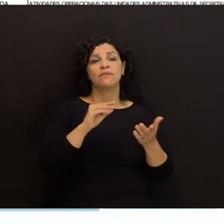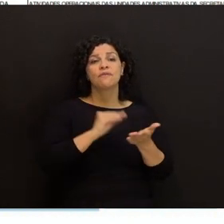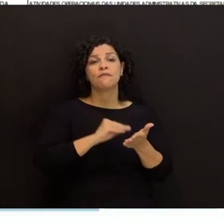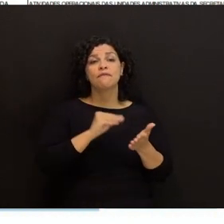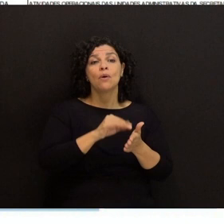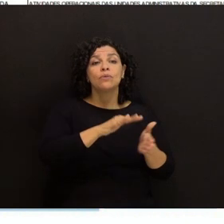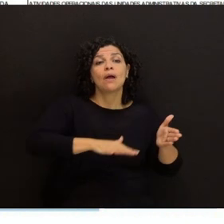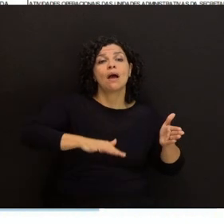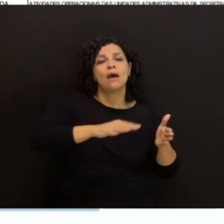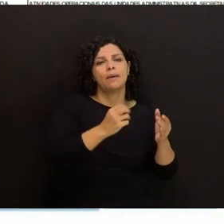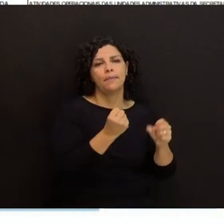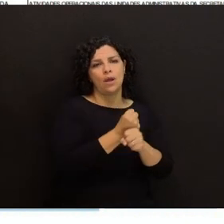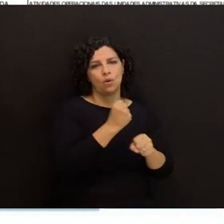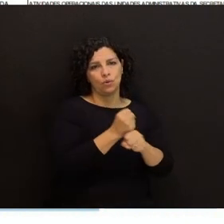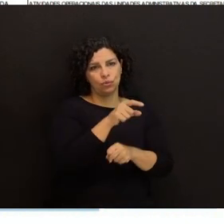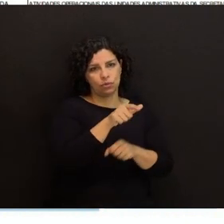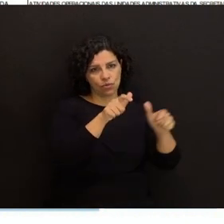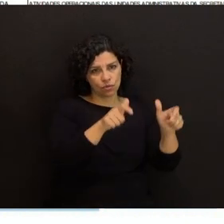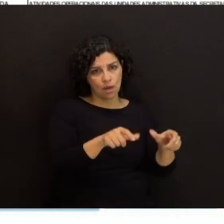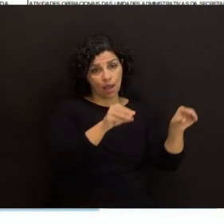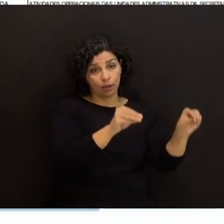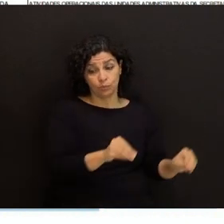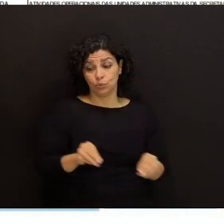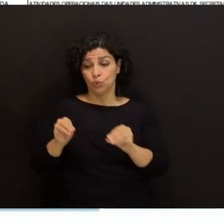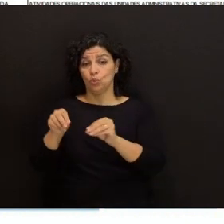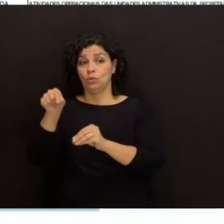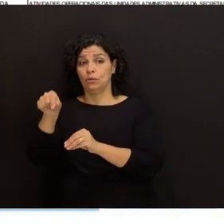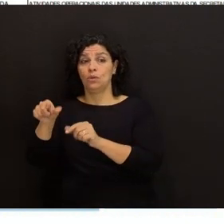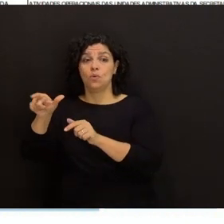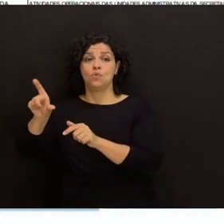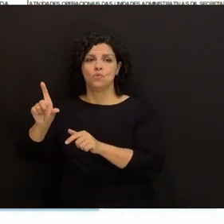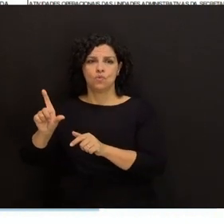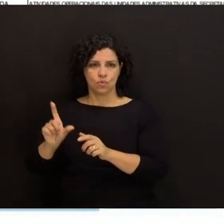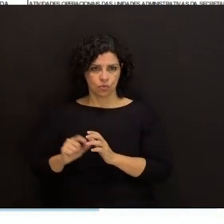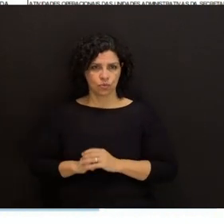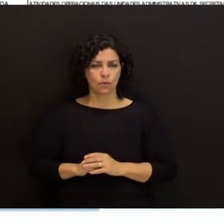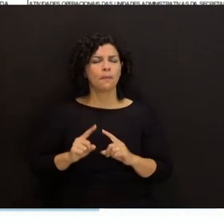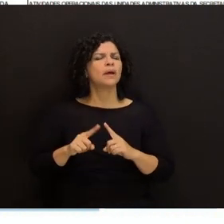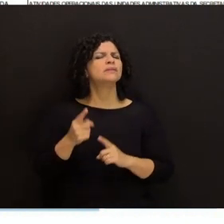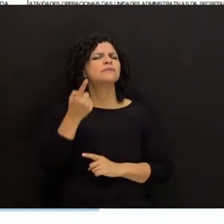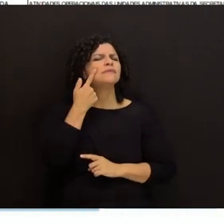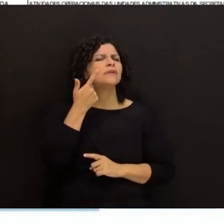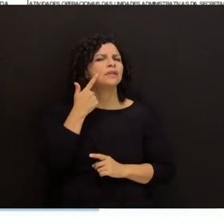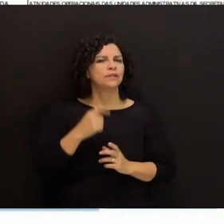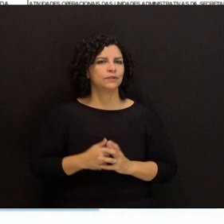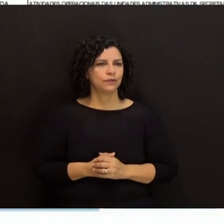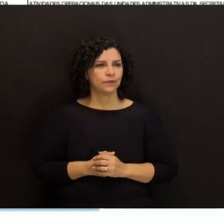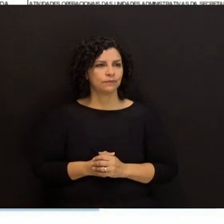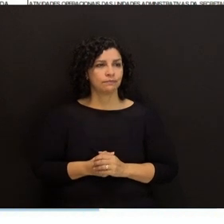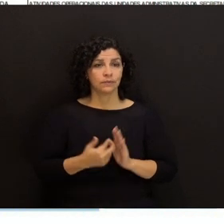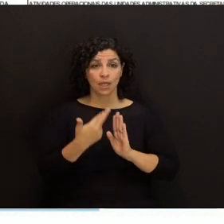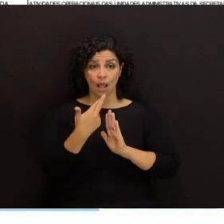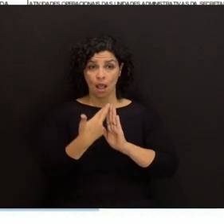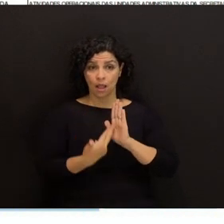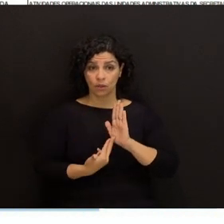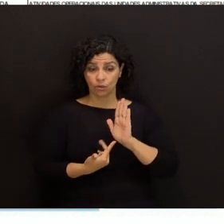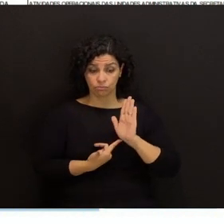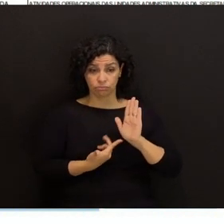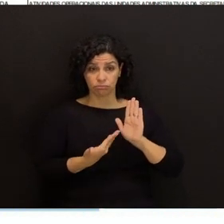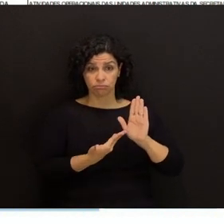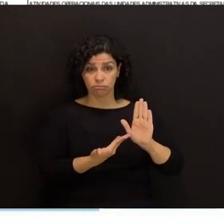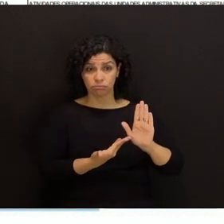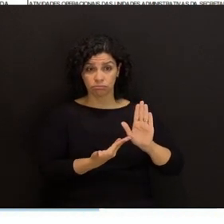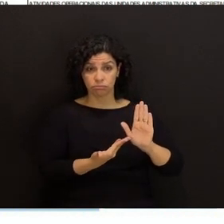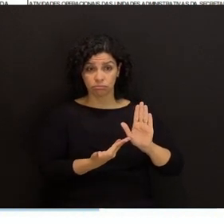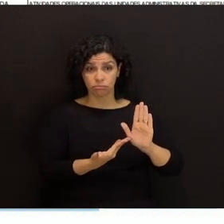de espaço naquele local só que senhores está o relatório na minha mão